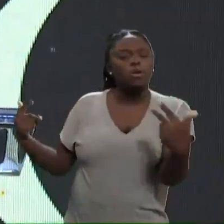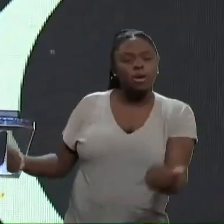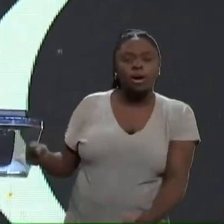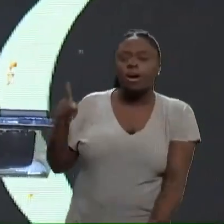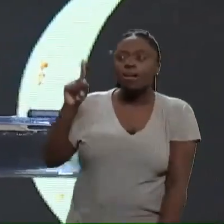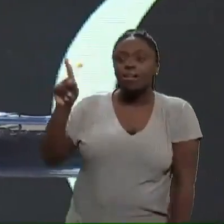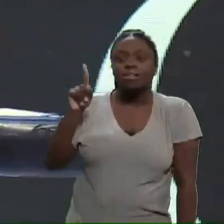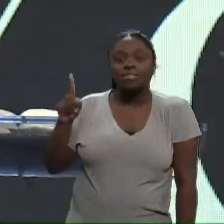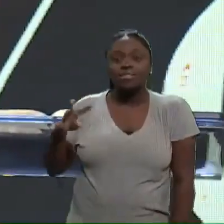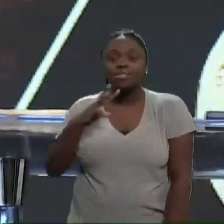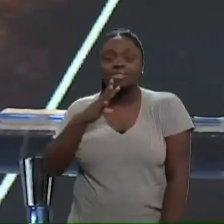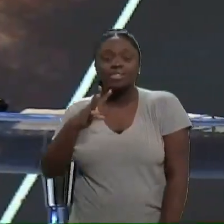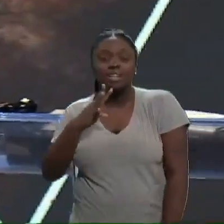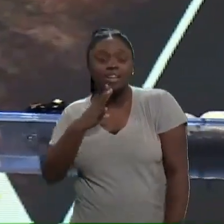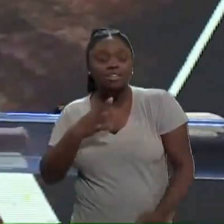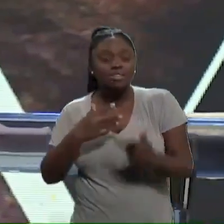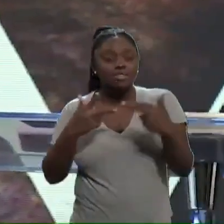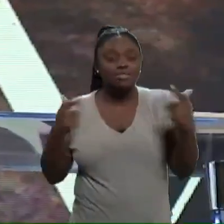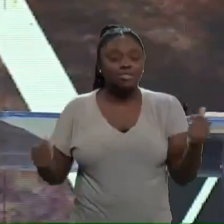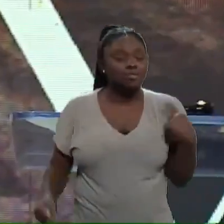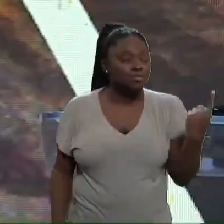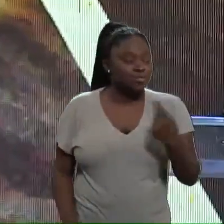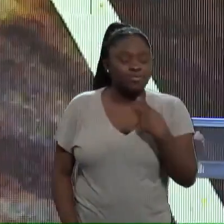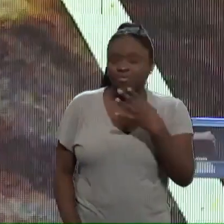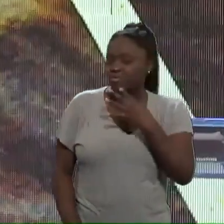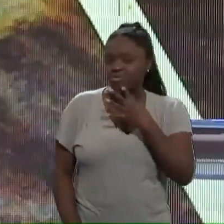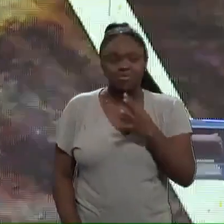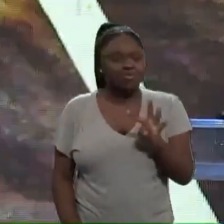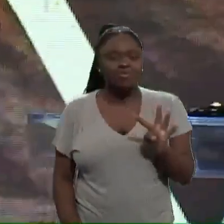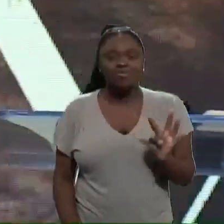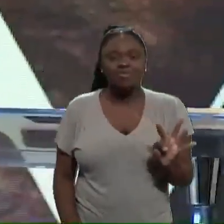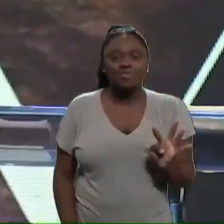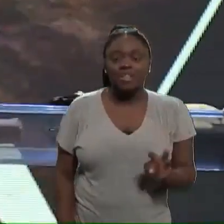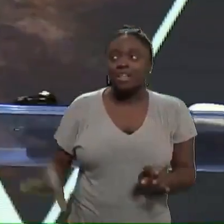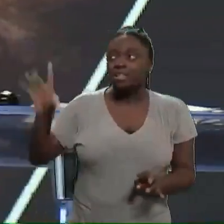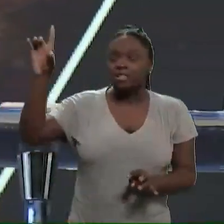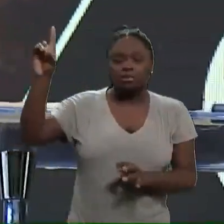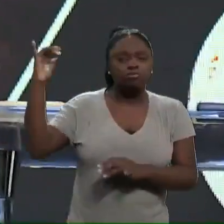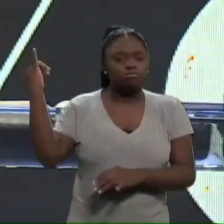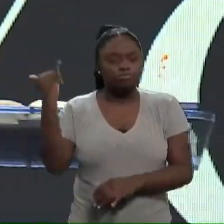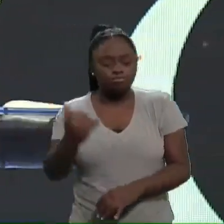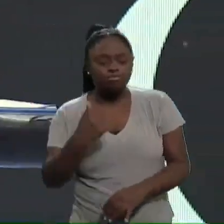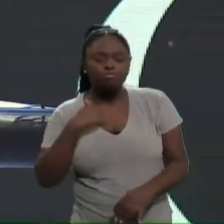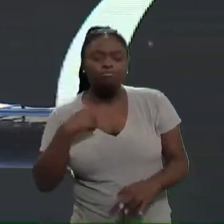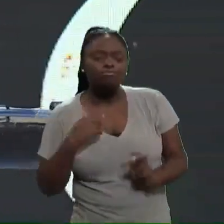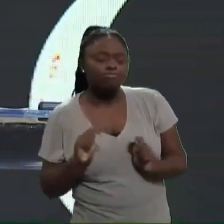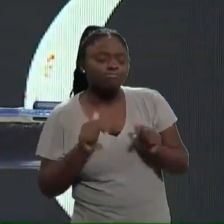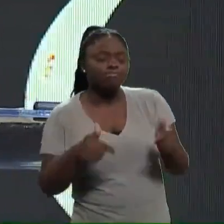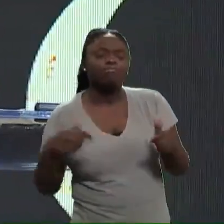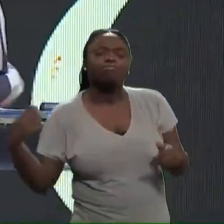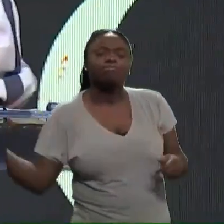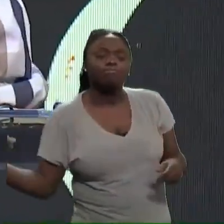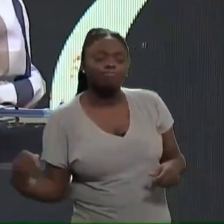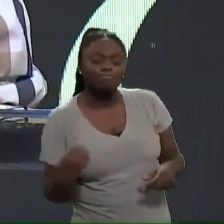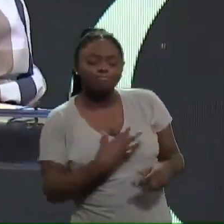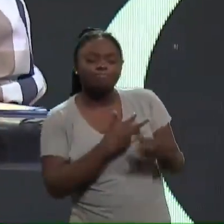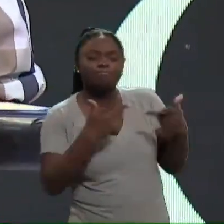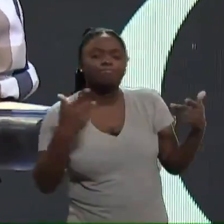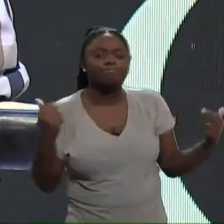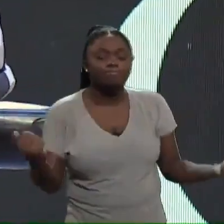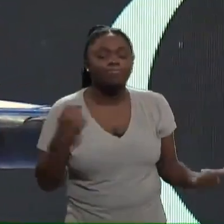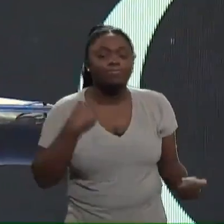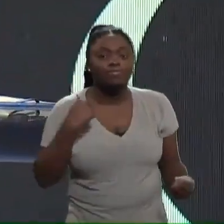aquele que conhece o que é desconhecido para nós. Deus está dizendo: eu faço algo novo, sou eu